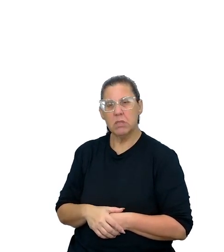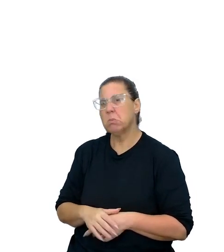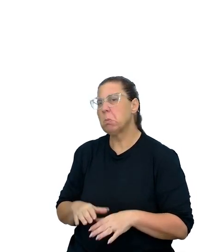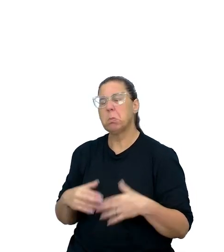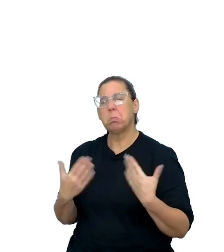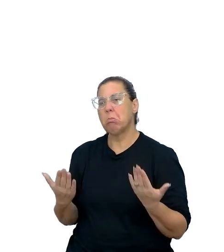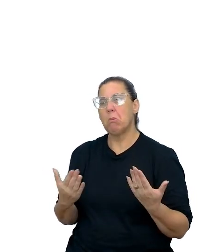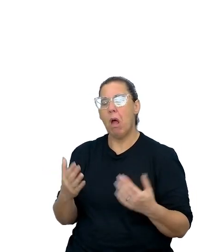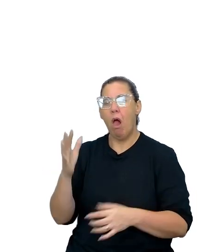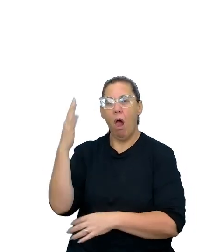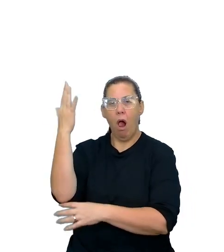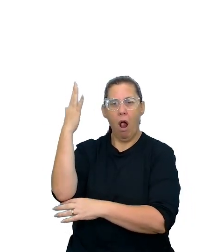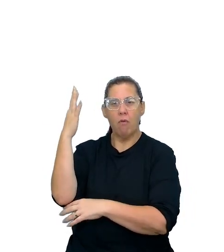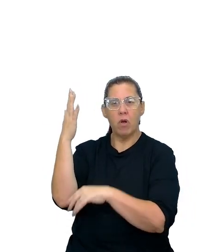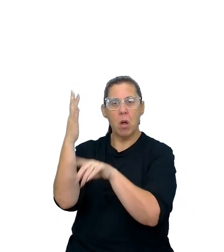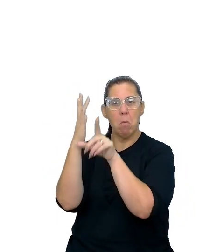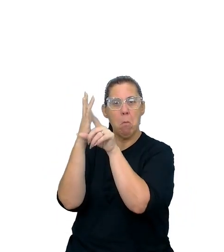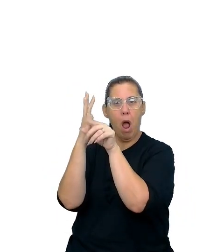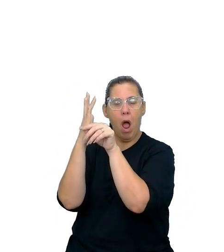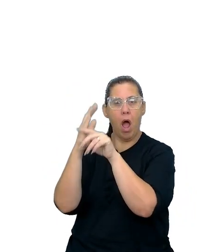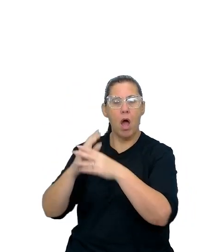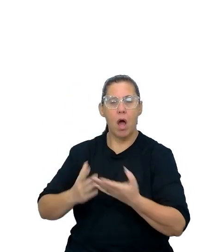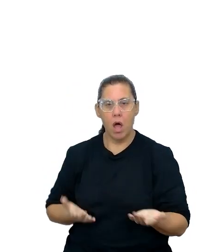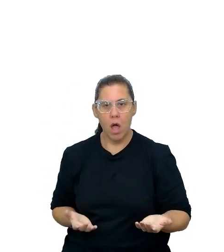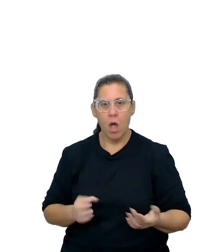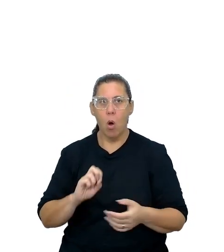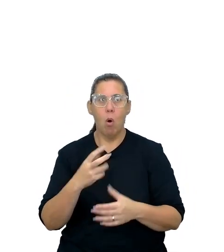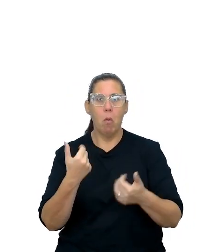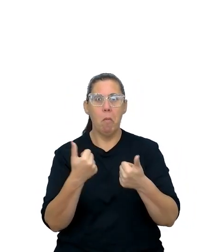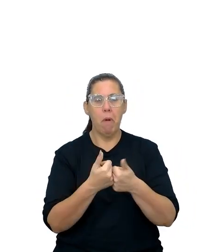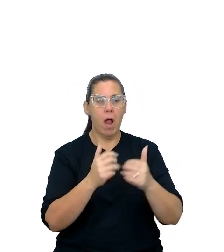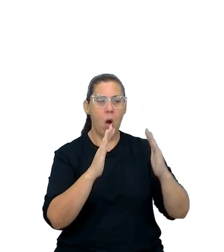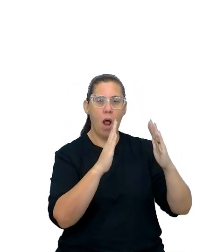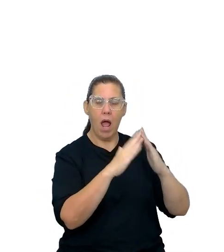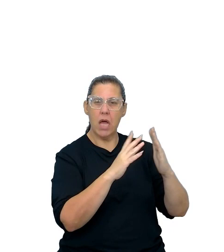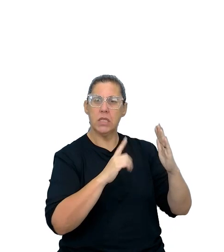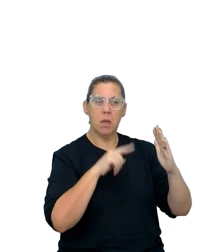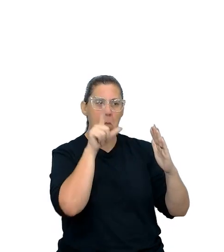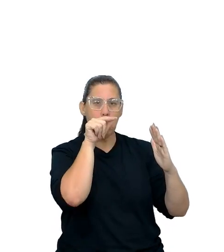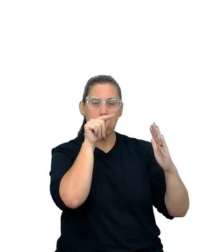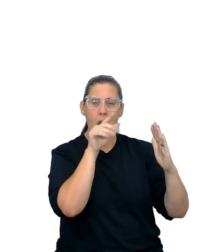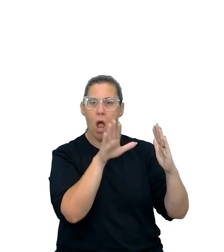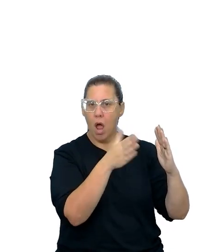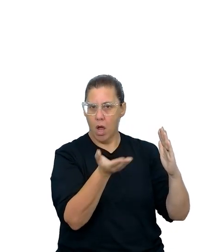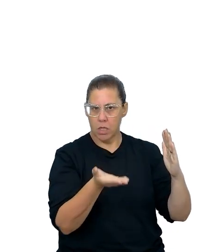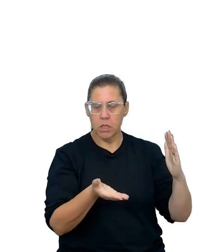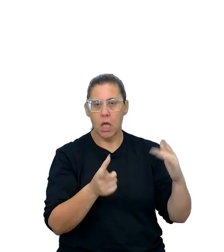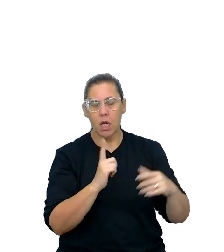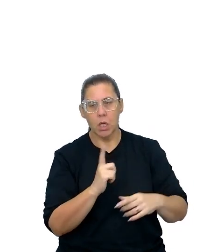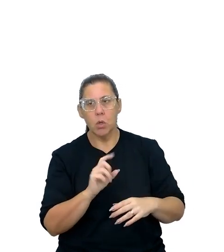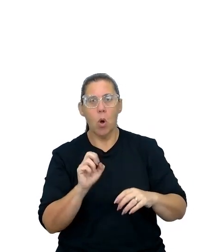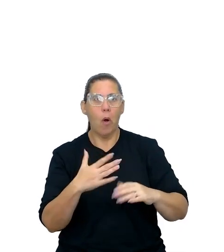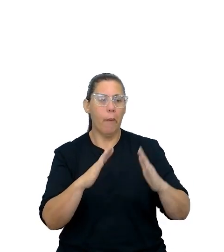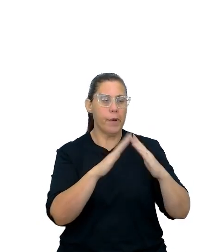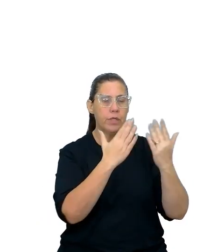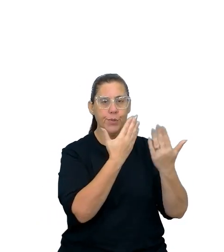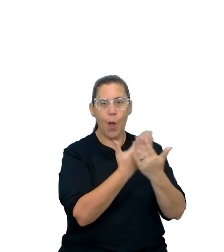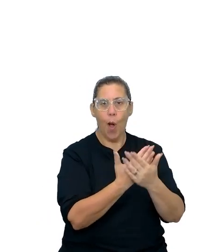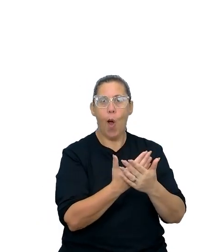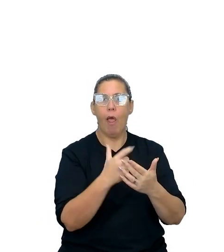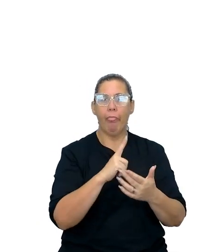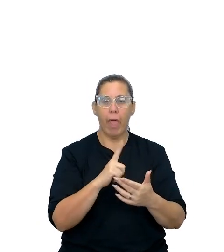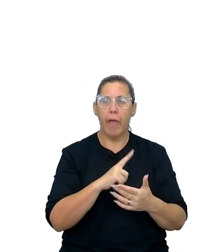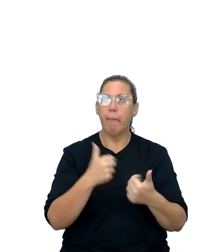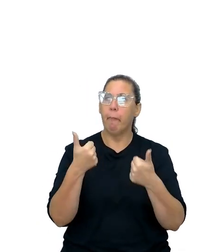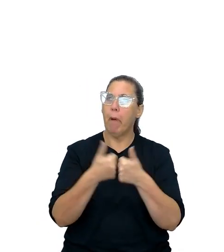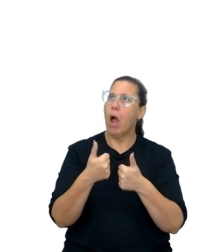Nas árvores, nas proximidades das suas residências, das suas casas, enfim, ou até mesmo da escola. Você sabe